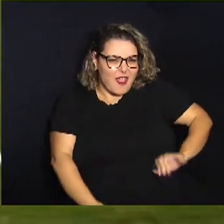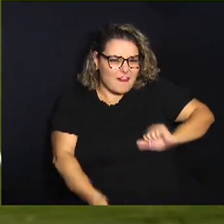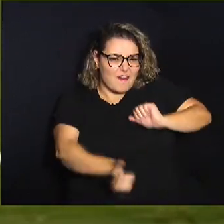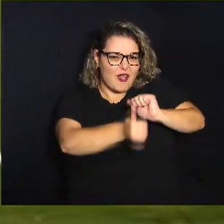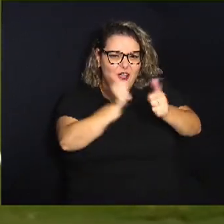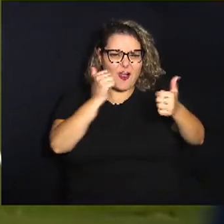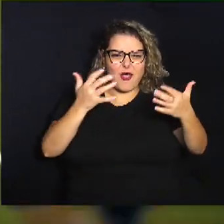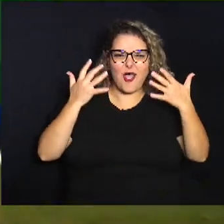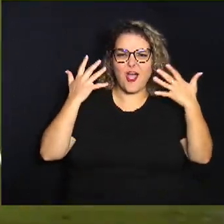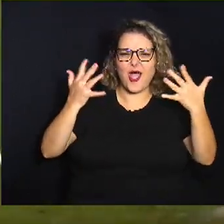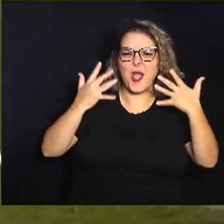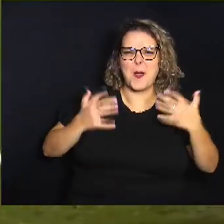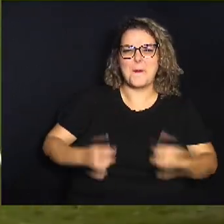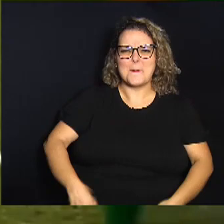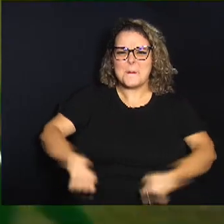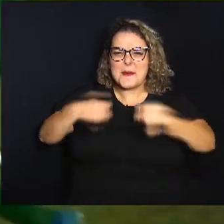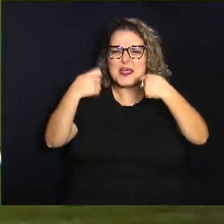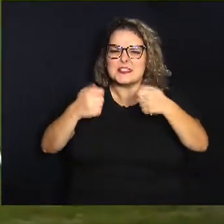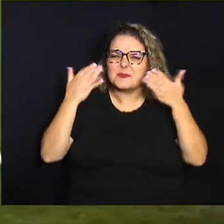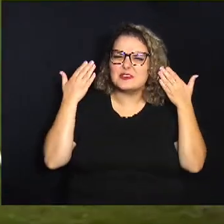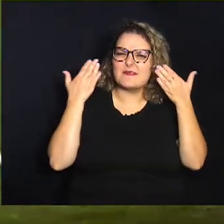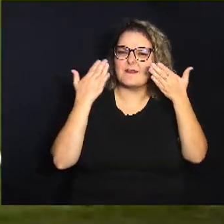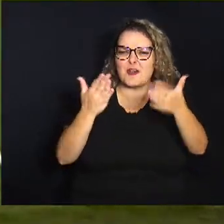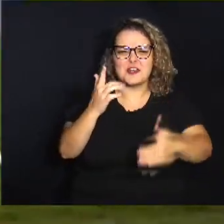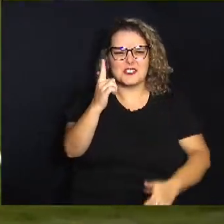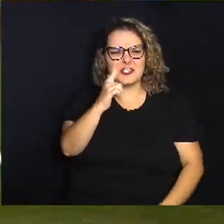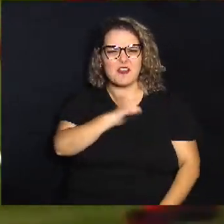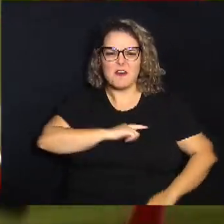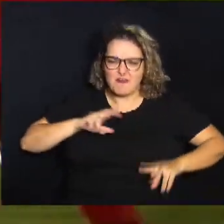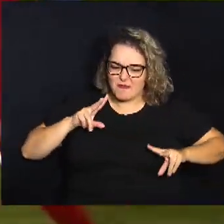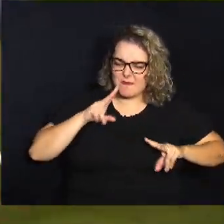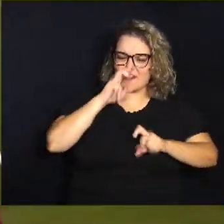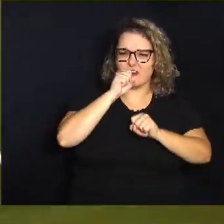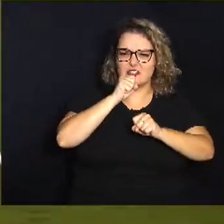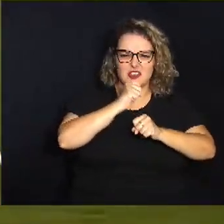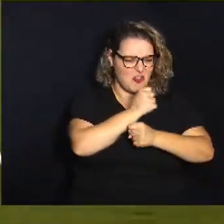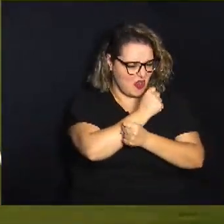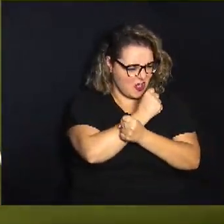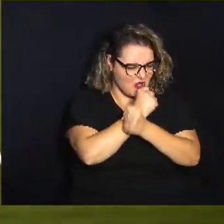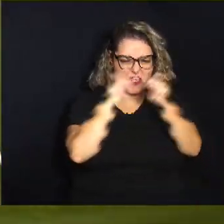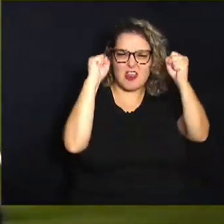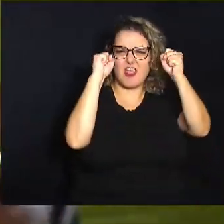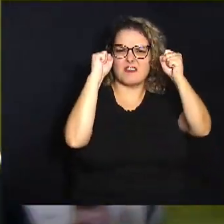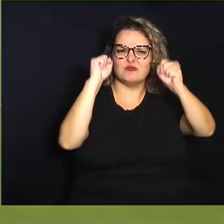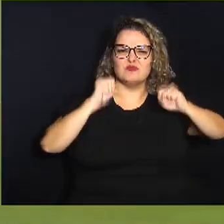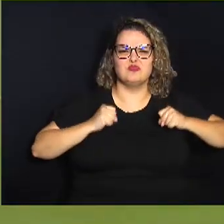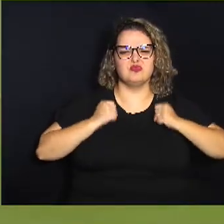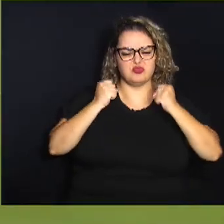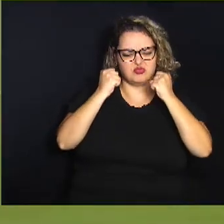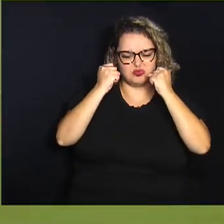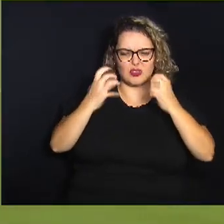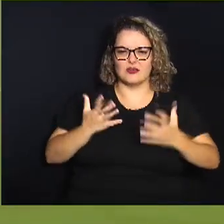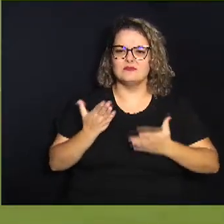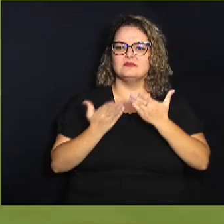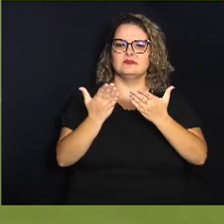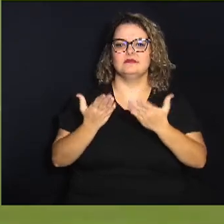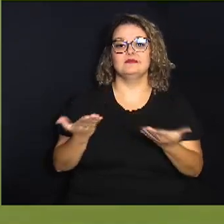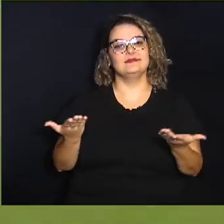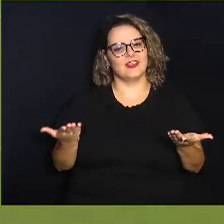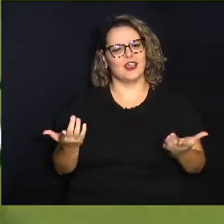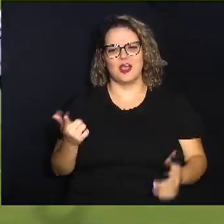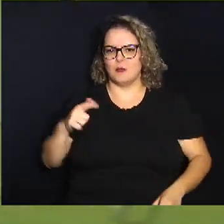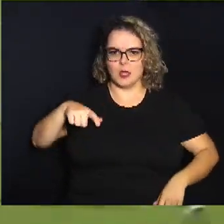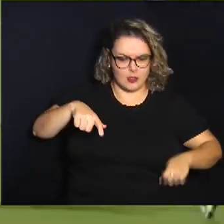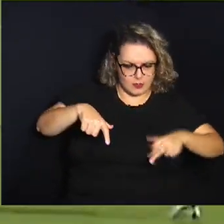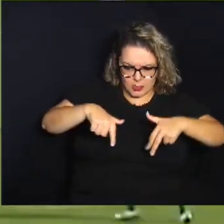precisamos de você Guarani forte gigante bem cuidado não é para menos que bola